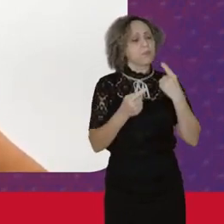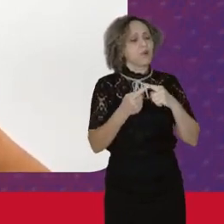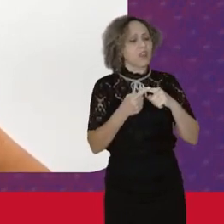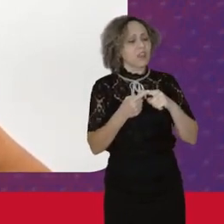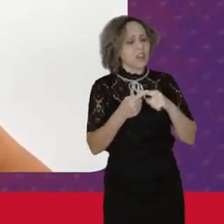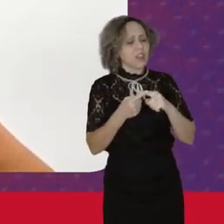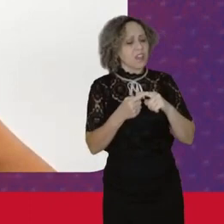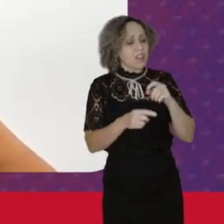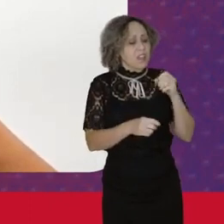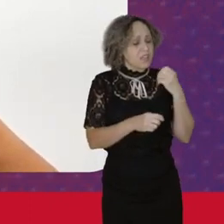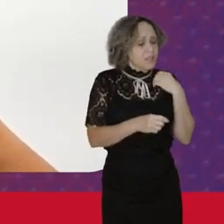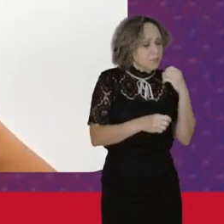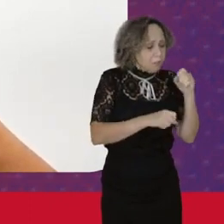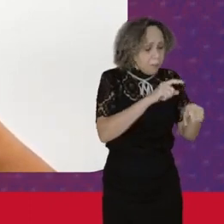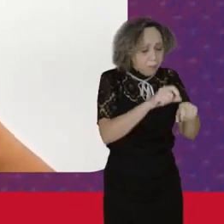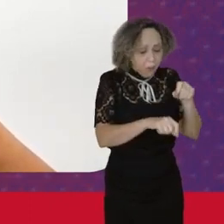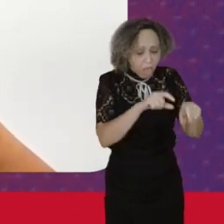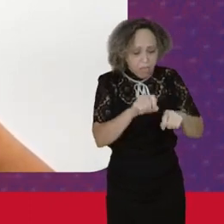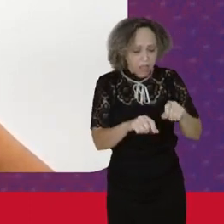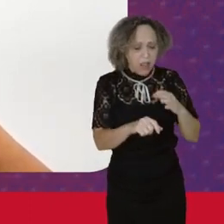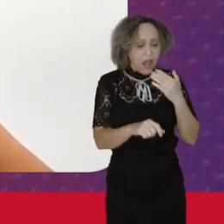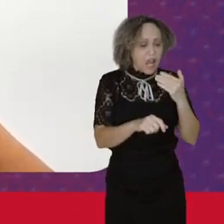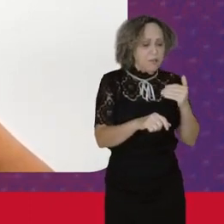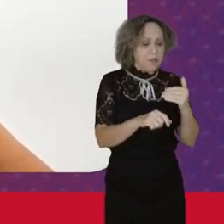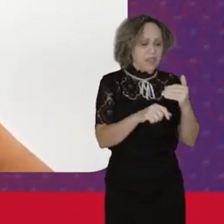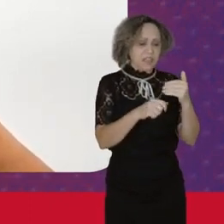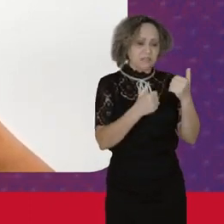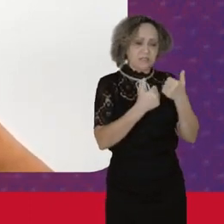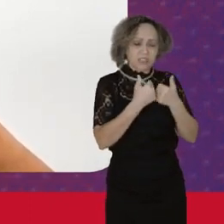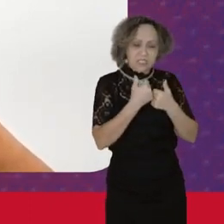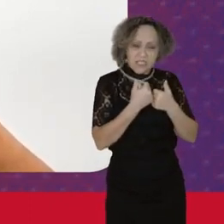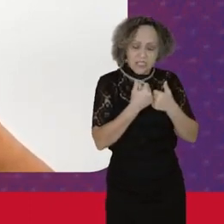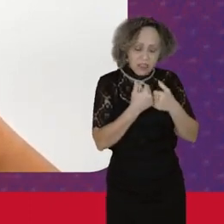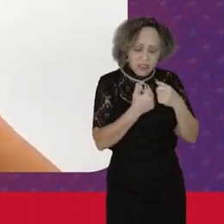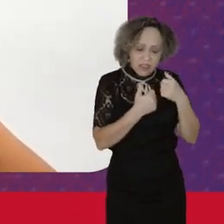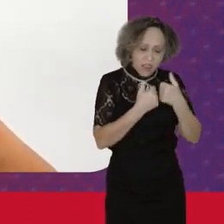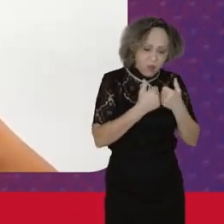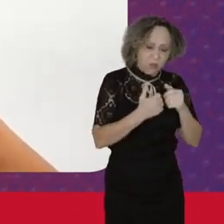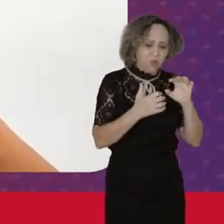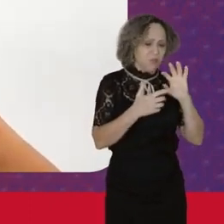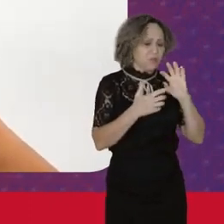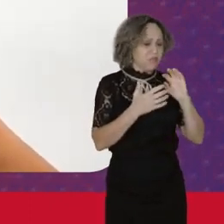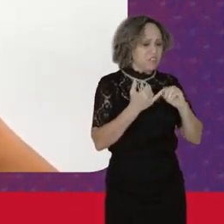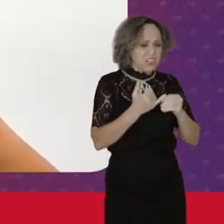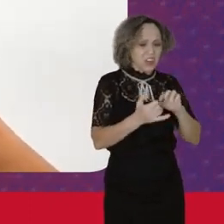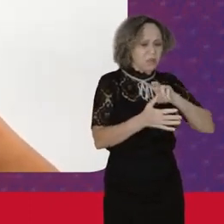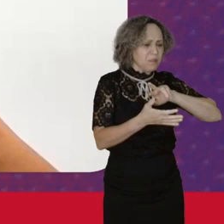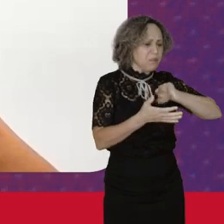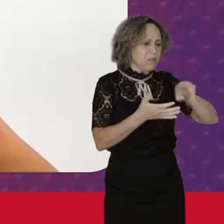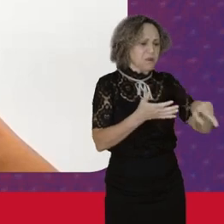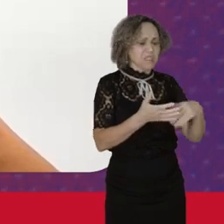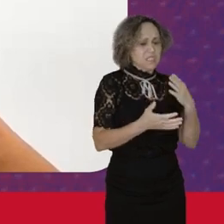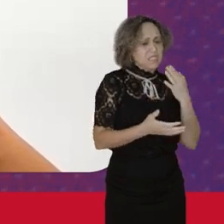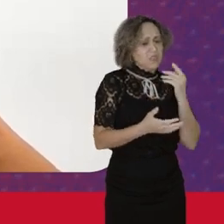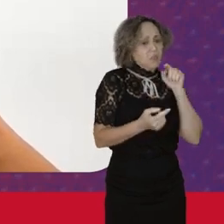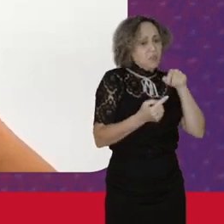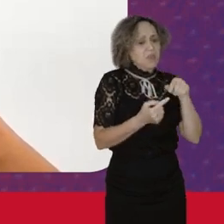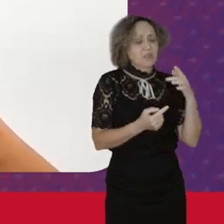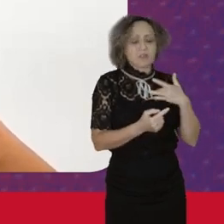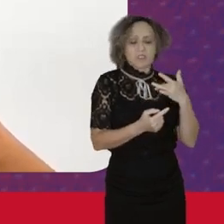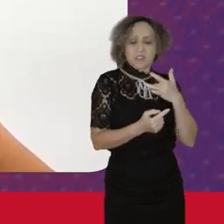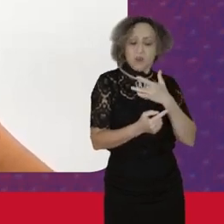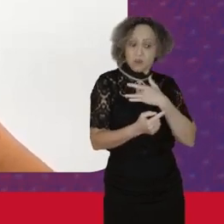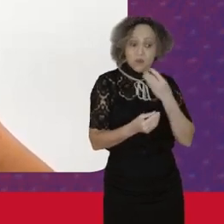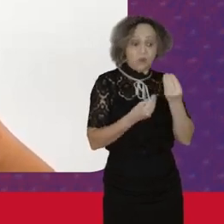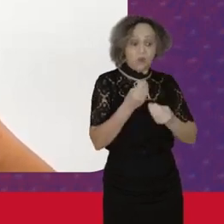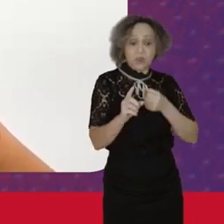dos alimentos saudáveis, dialoga intrinsecamente com os povos urbanos também, as populações urbanas também.